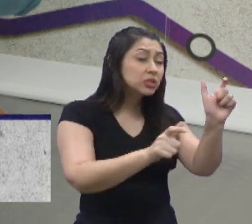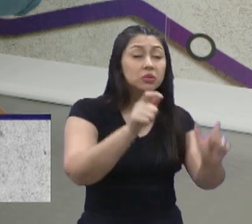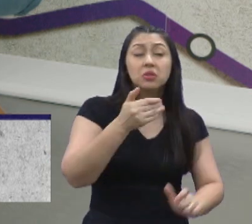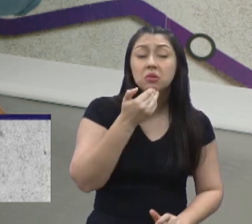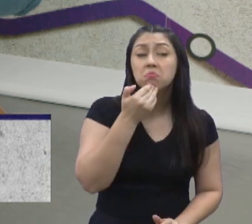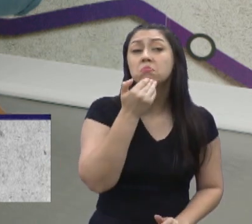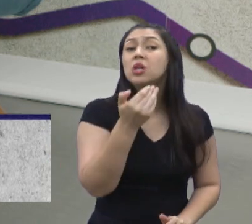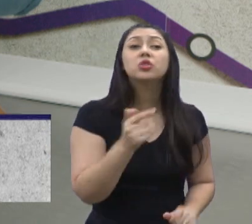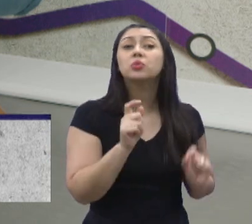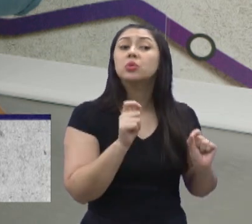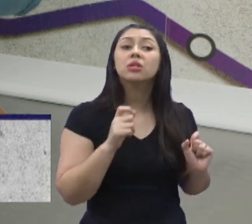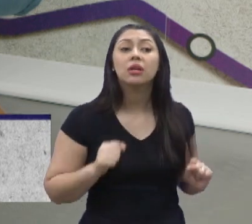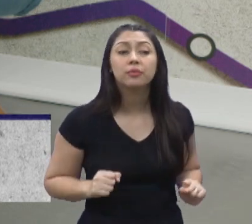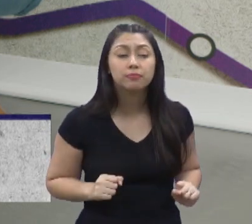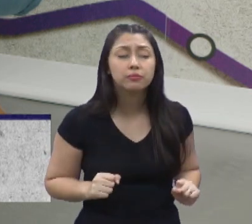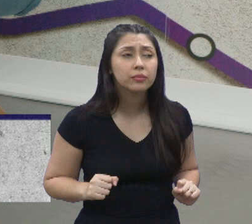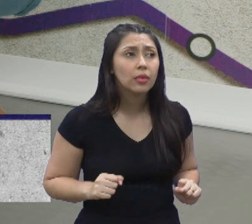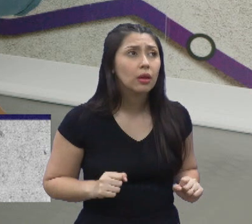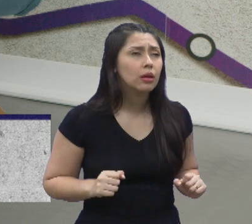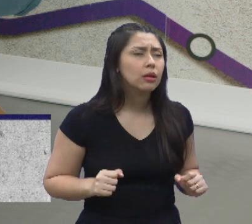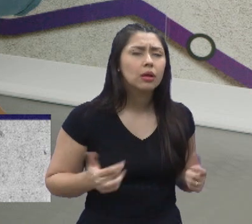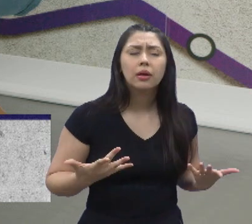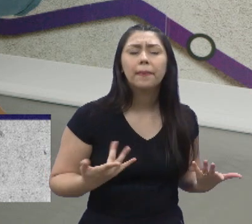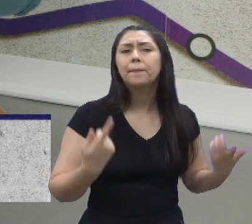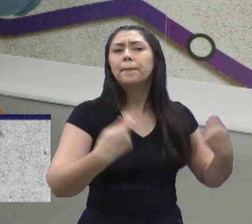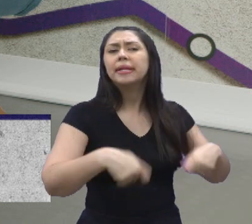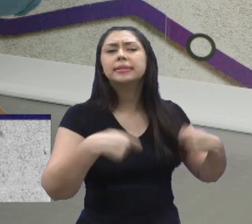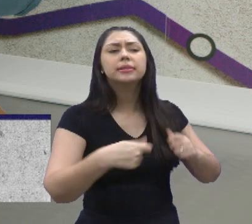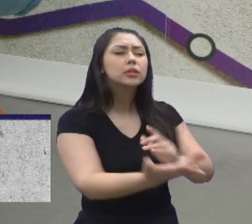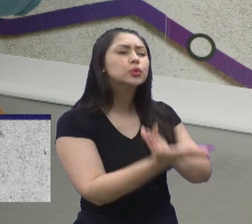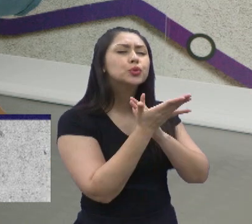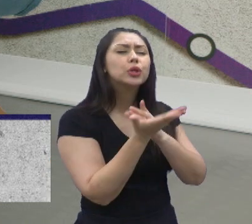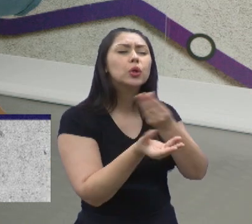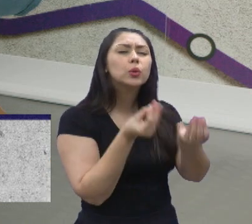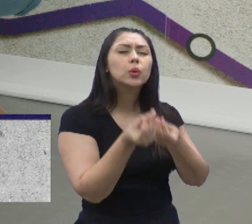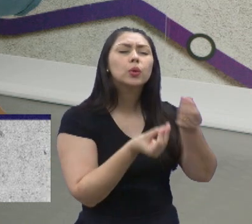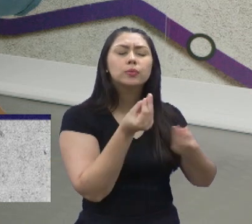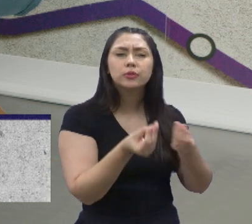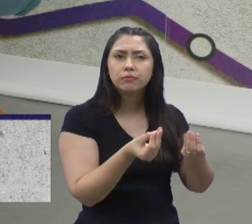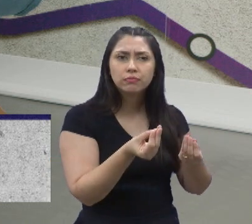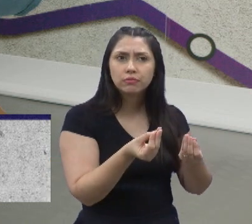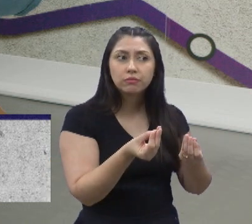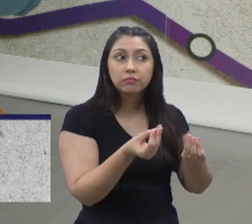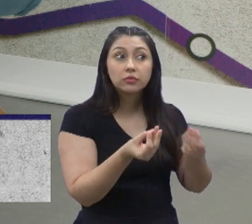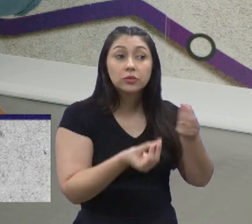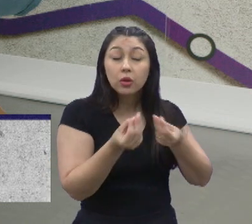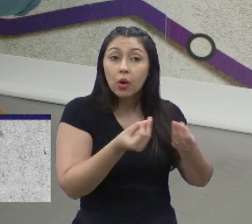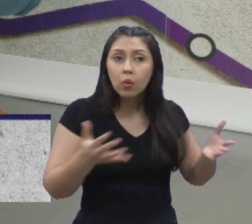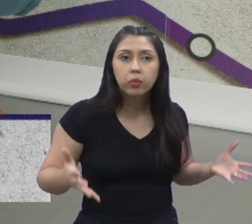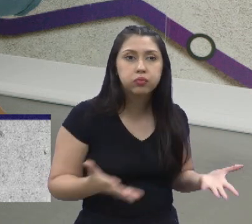atendimento, quais são as necessidades maiores que eles te procuram, né? O que motiva eles te